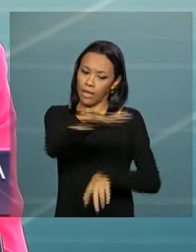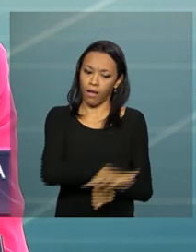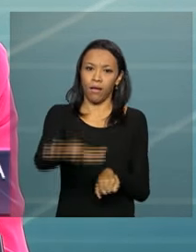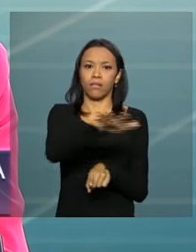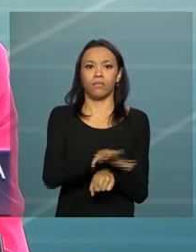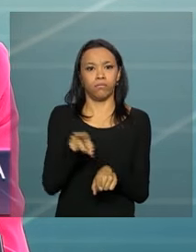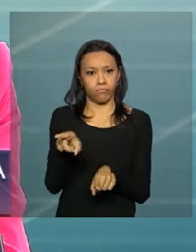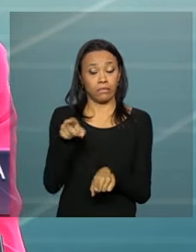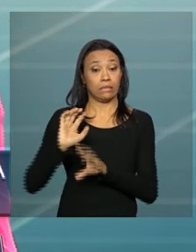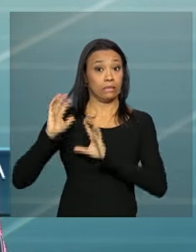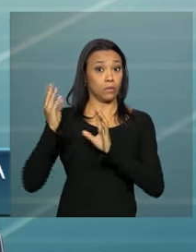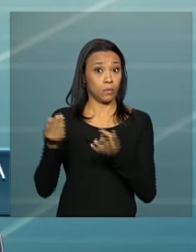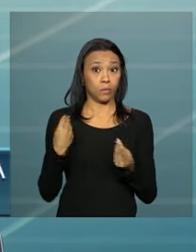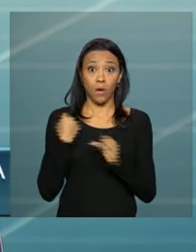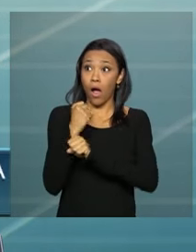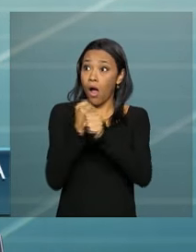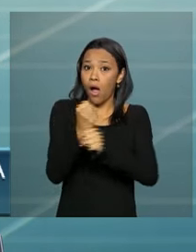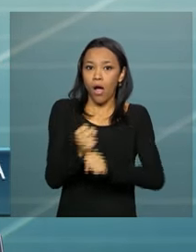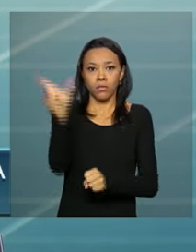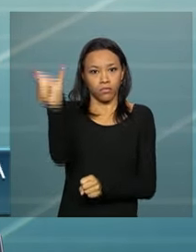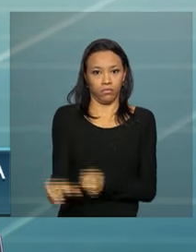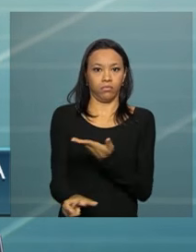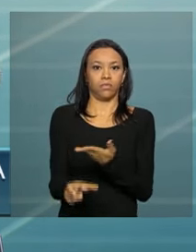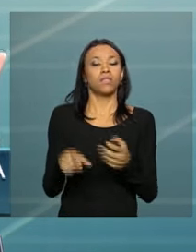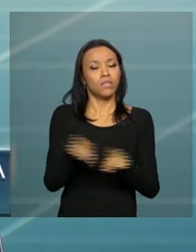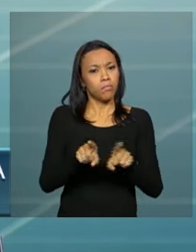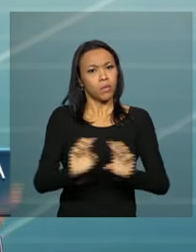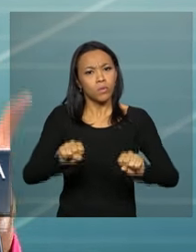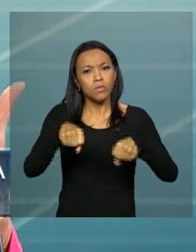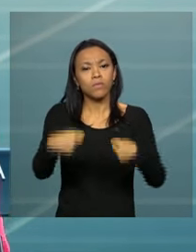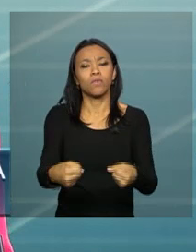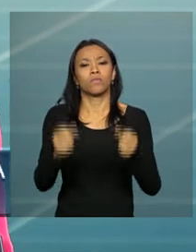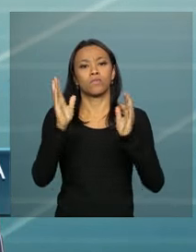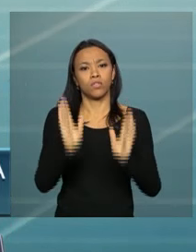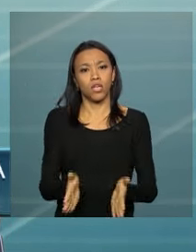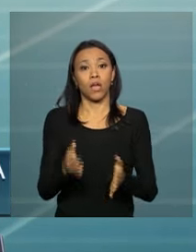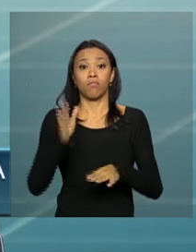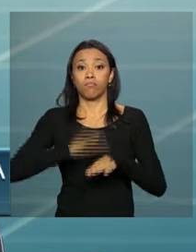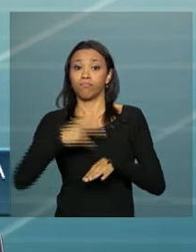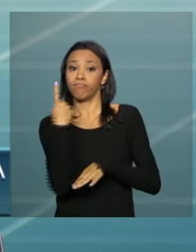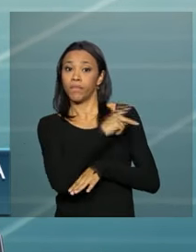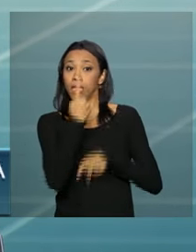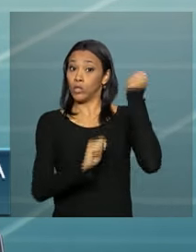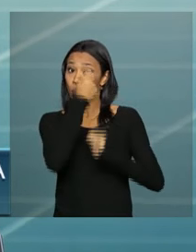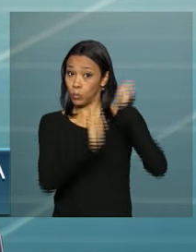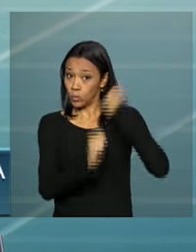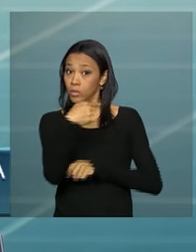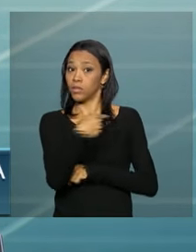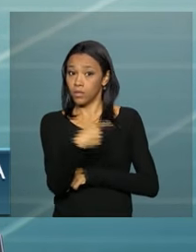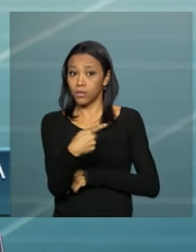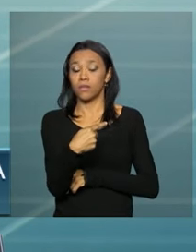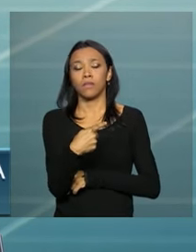E tem também todo um esforço que, nesse momento, vinha sendo feito pela indústria na área